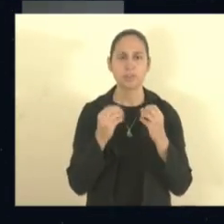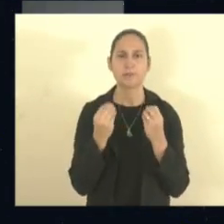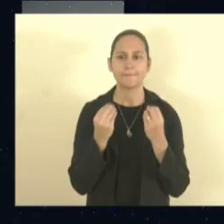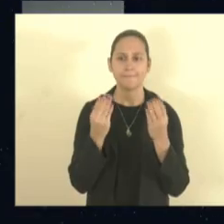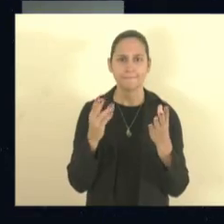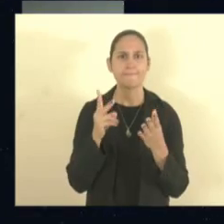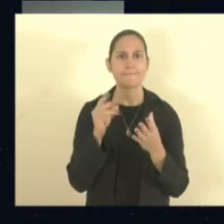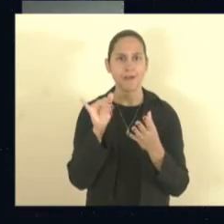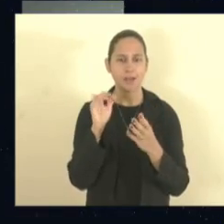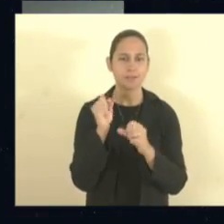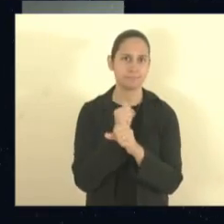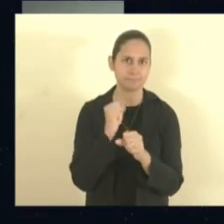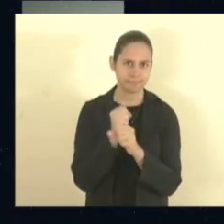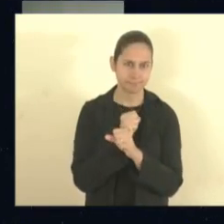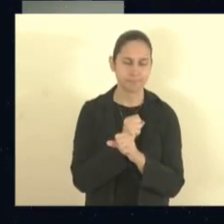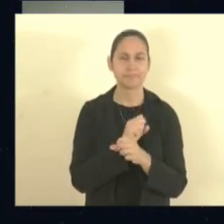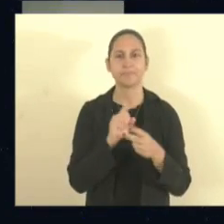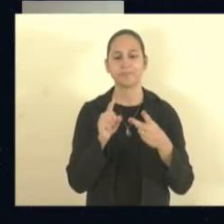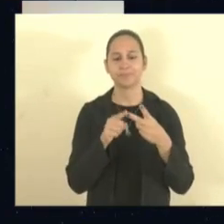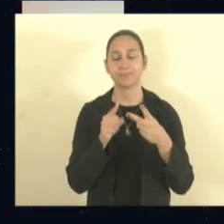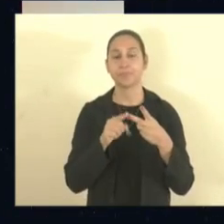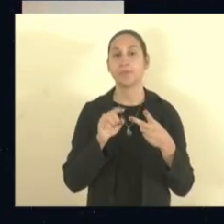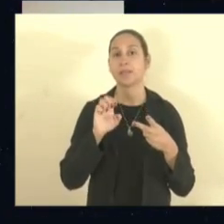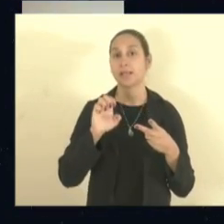contemplados. Na ES